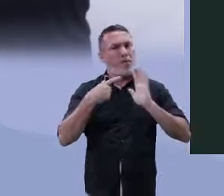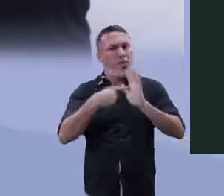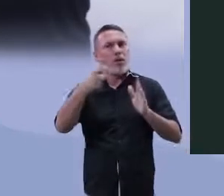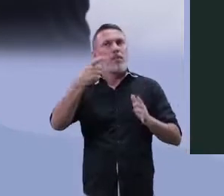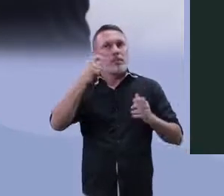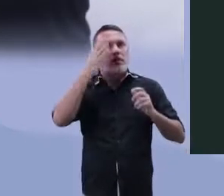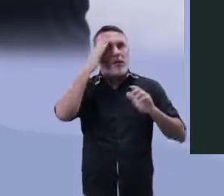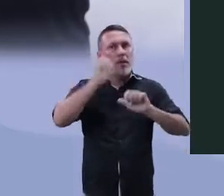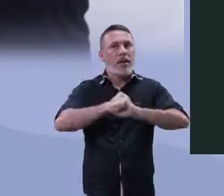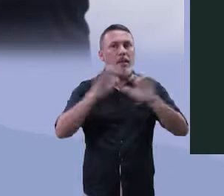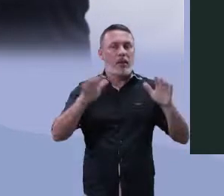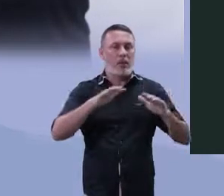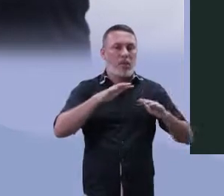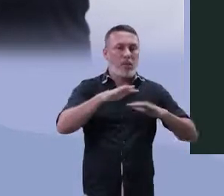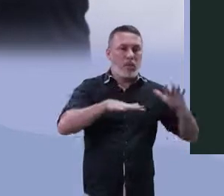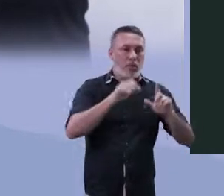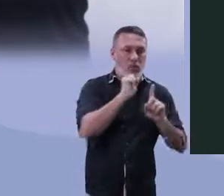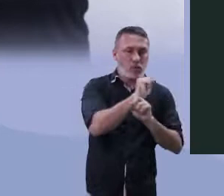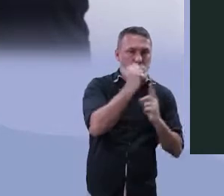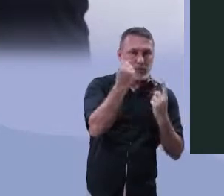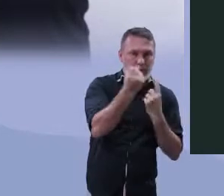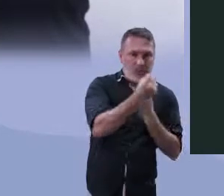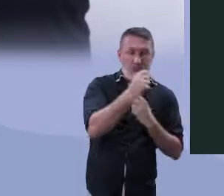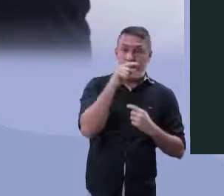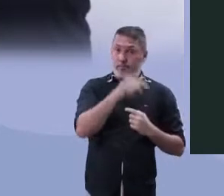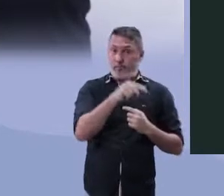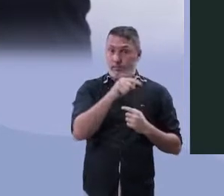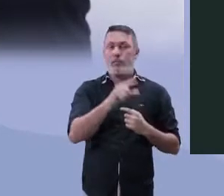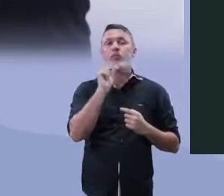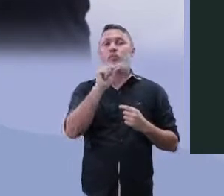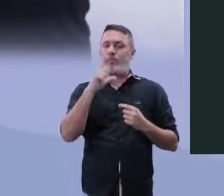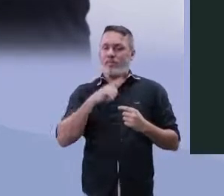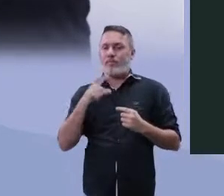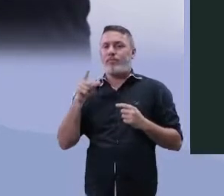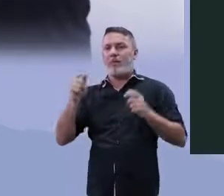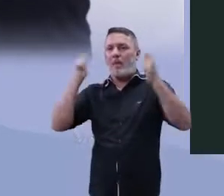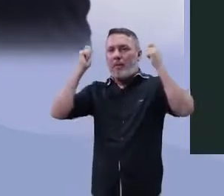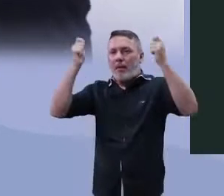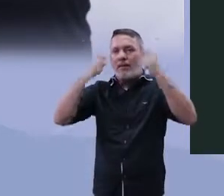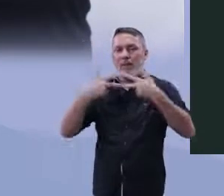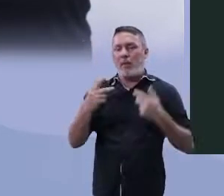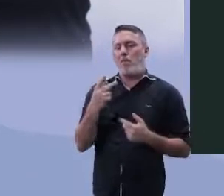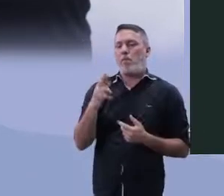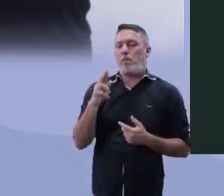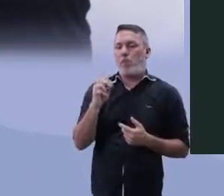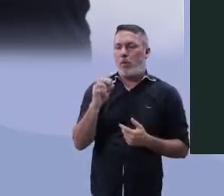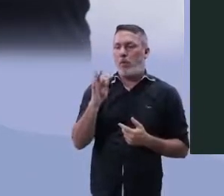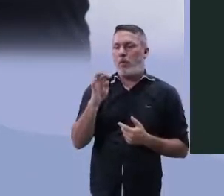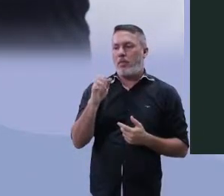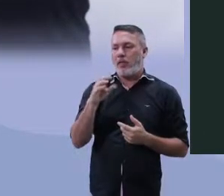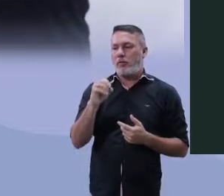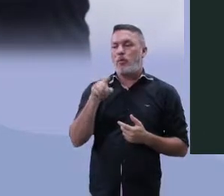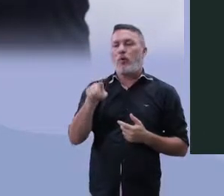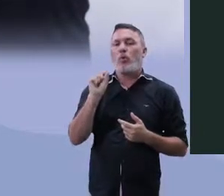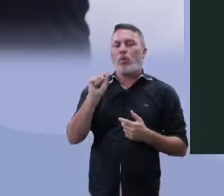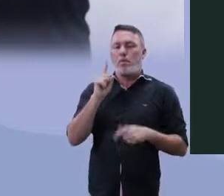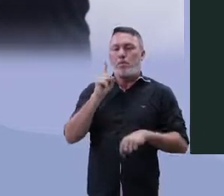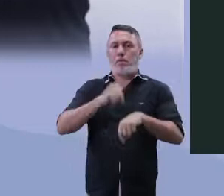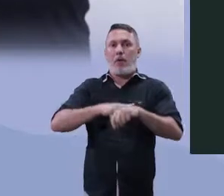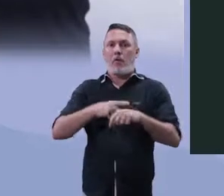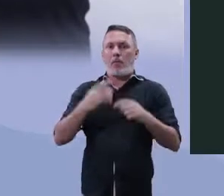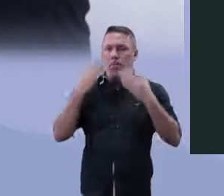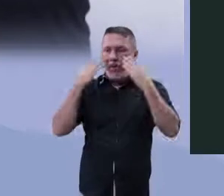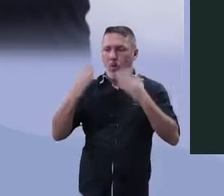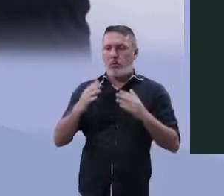eu quero estabelecer entre os movimentos sociais e os meros, né, os protestos, né, é porque os protestos são espontâneos, eles